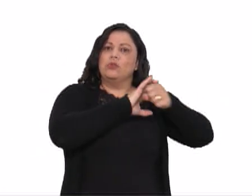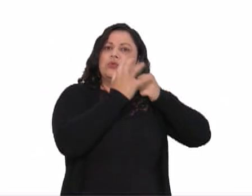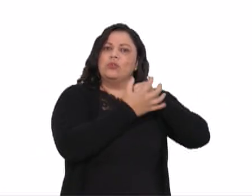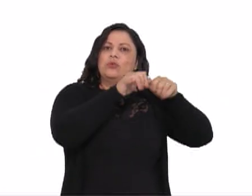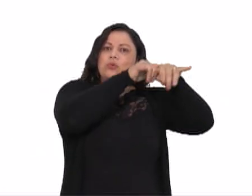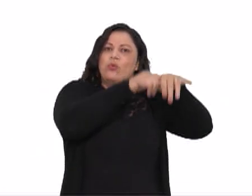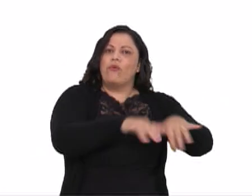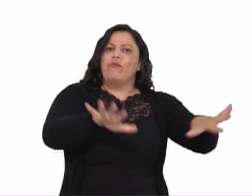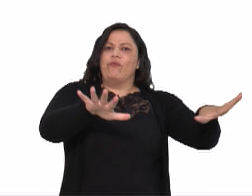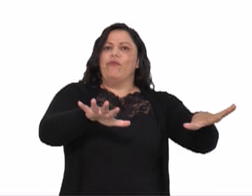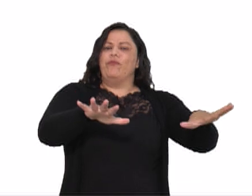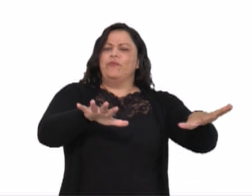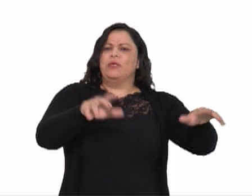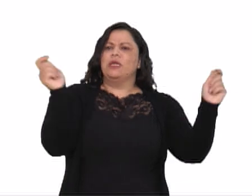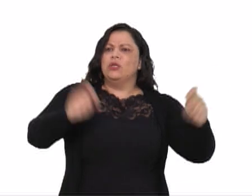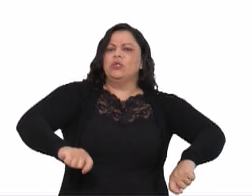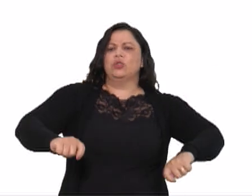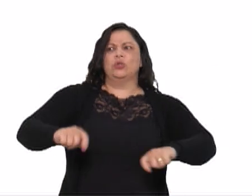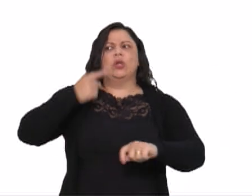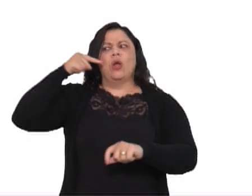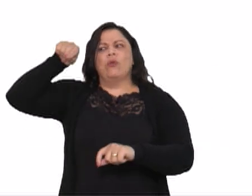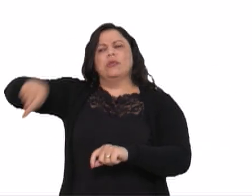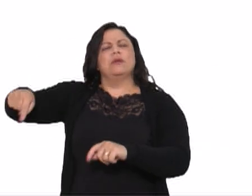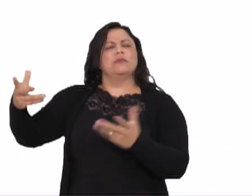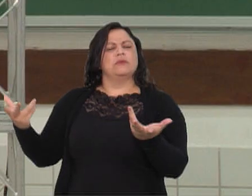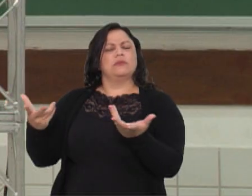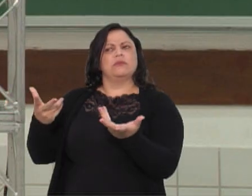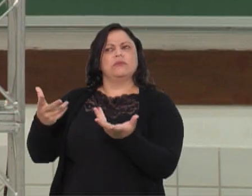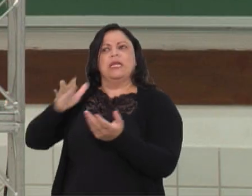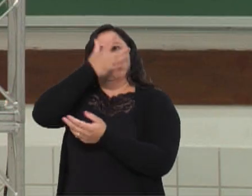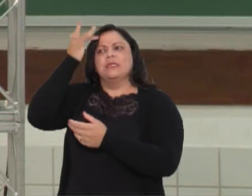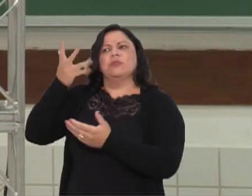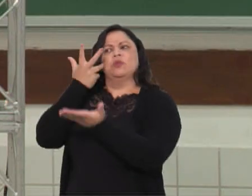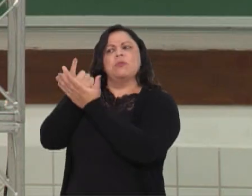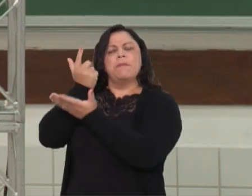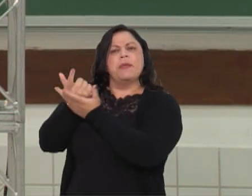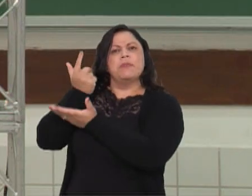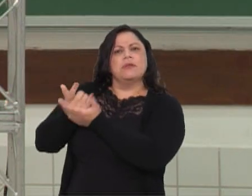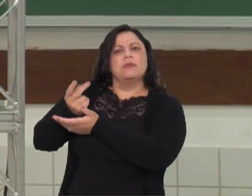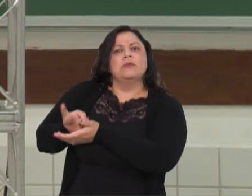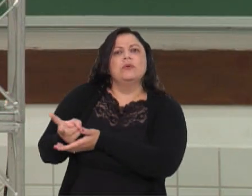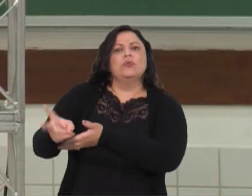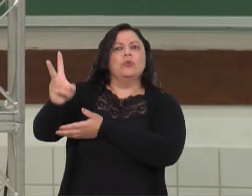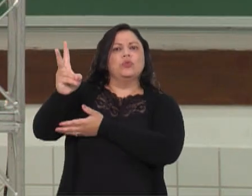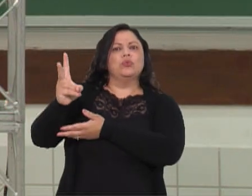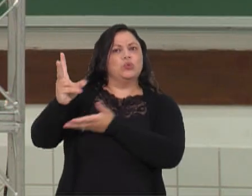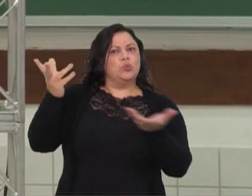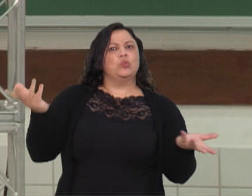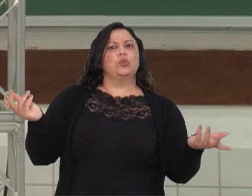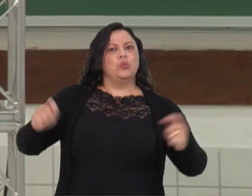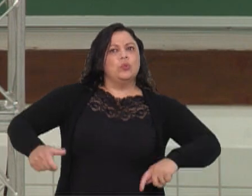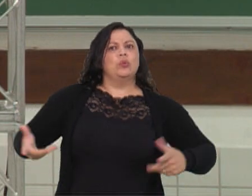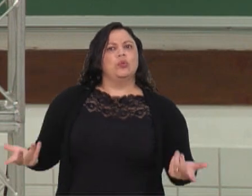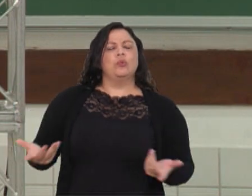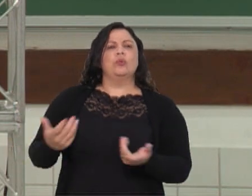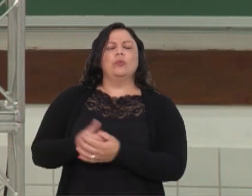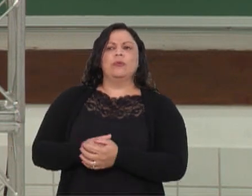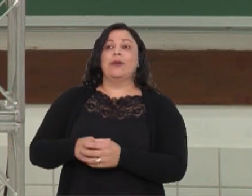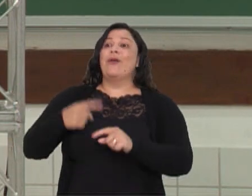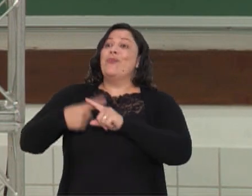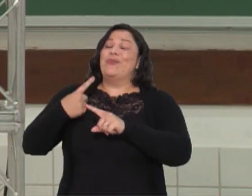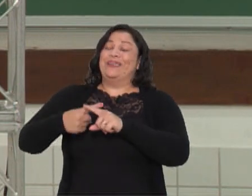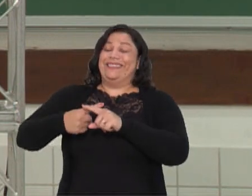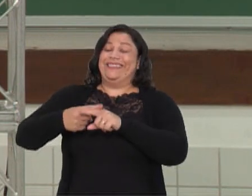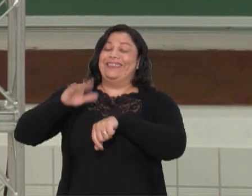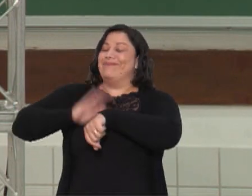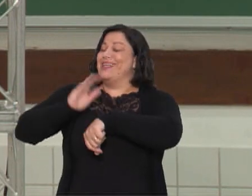principalmente por meio de compras na internet. Então, as pessoas continuam comprando e agora que estão mais tempo em casa, estão